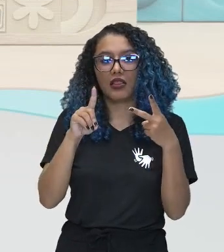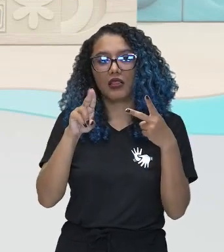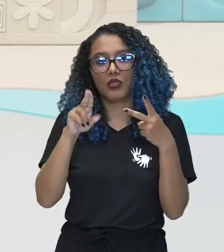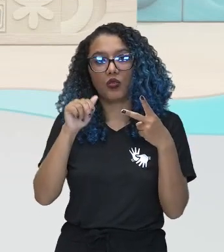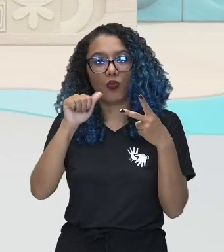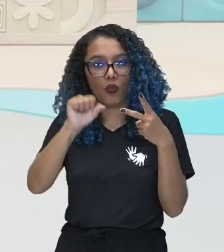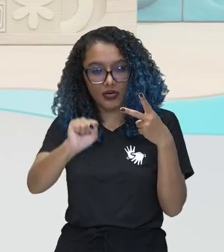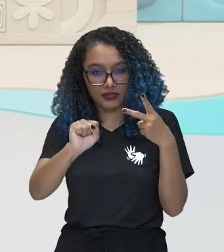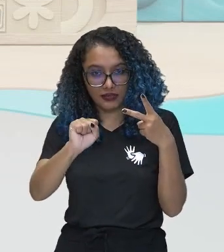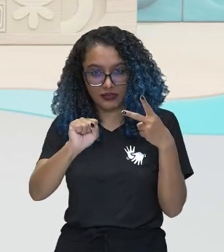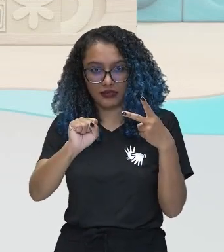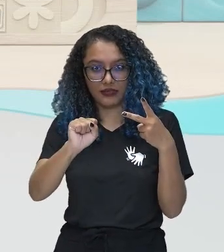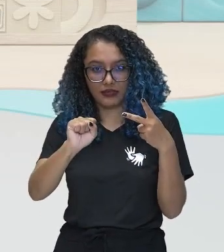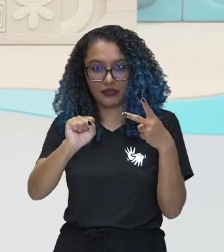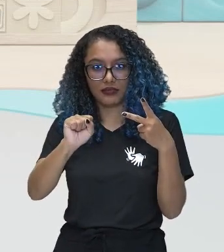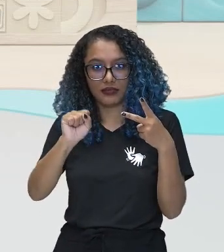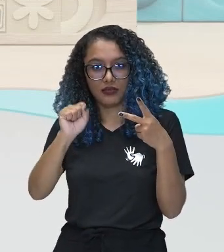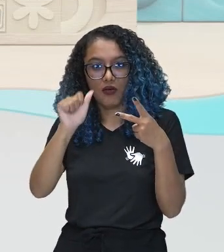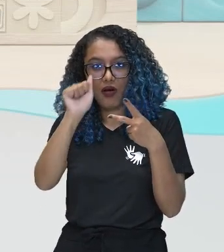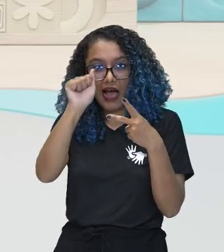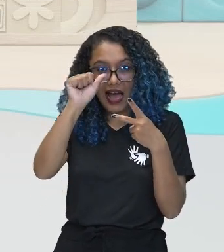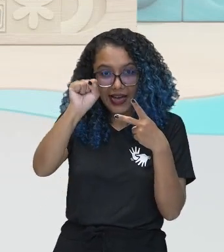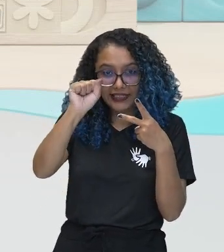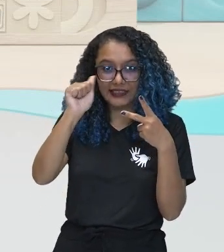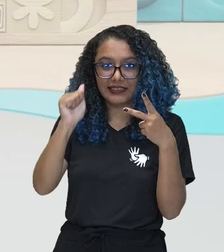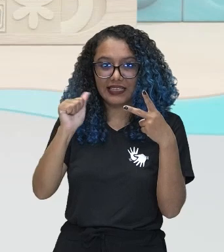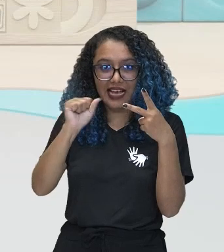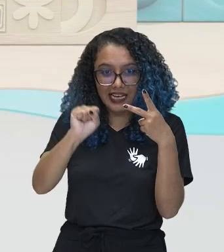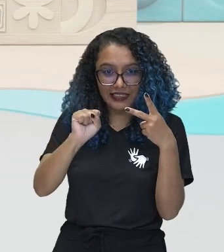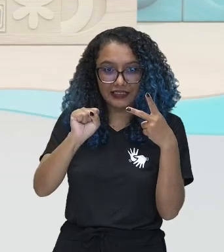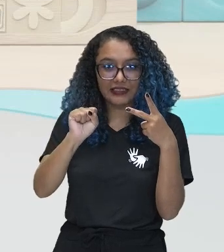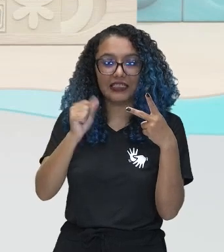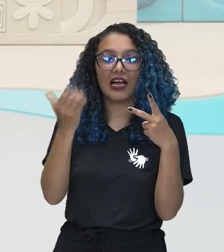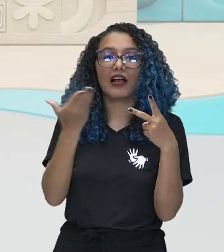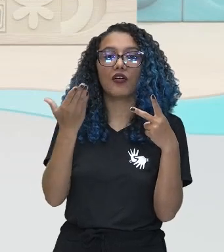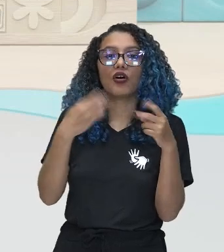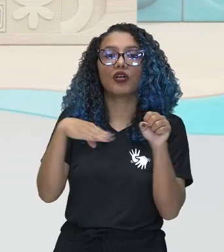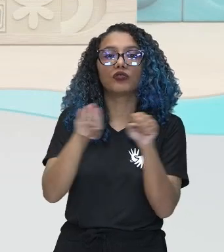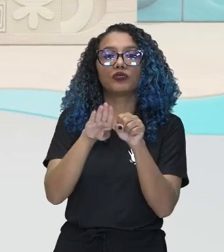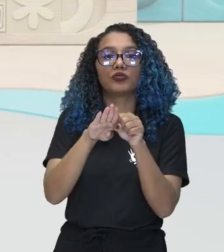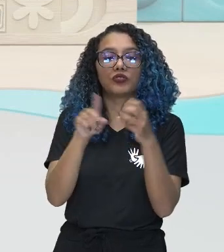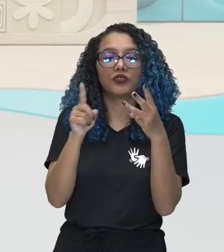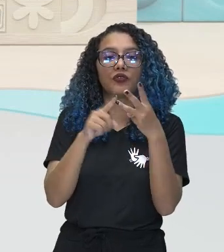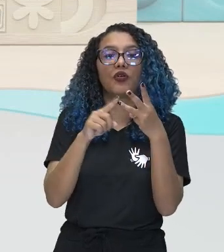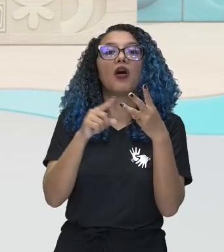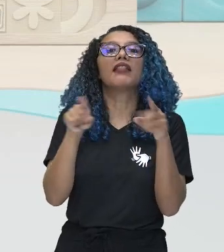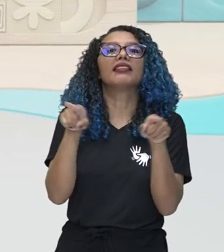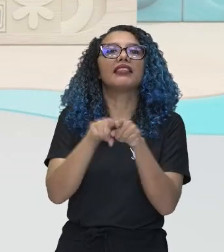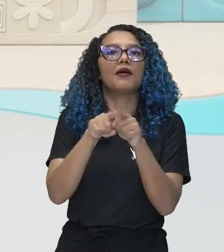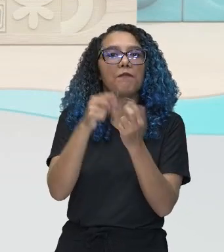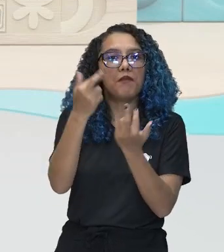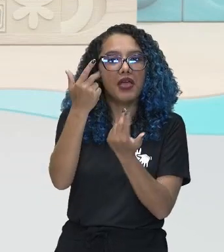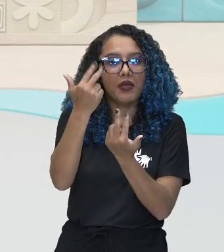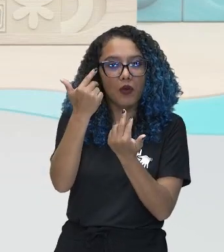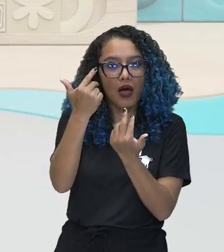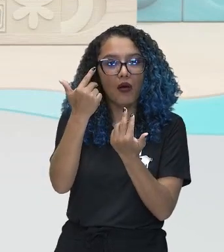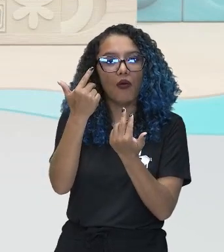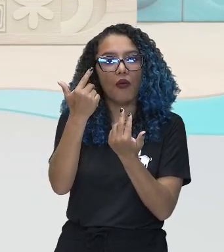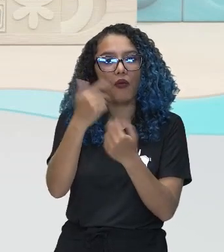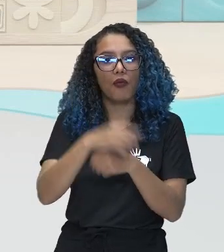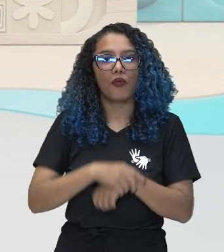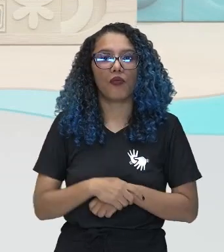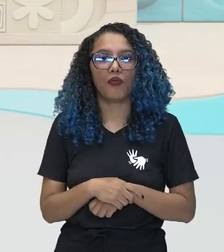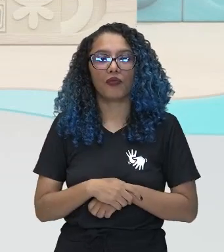duas. Agora nós vamos introduzir aqui o substantivo. Notem que o substantivo também está no plural feminino, no